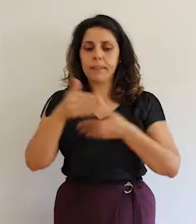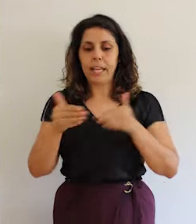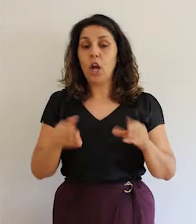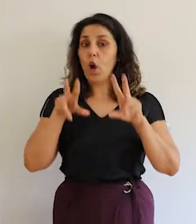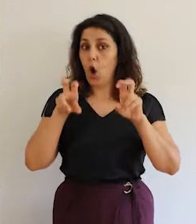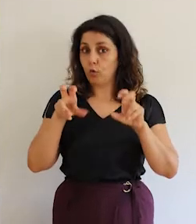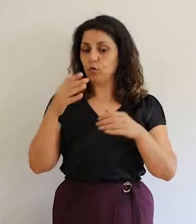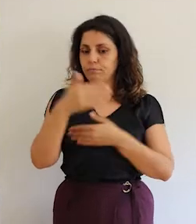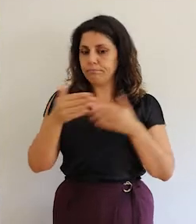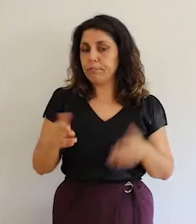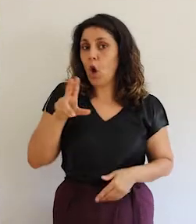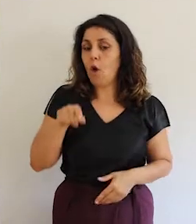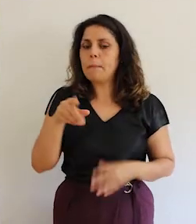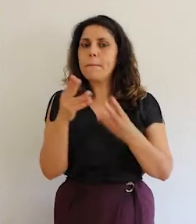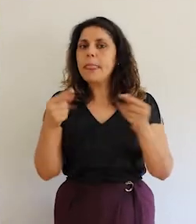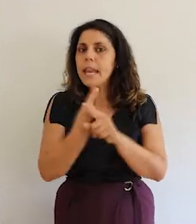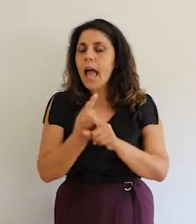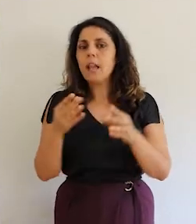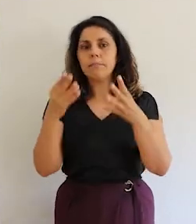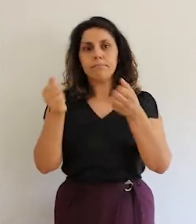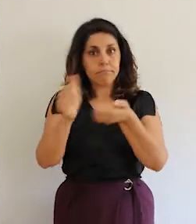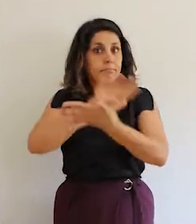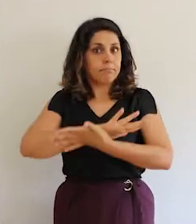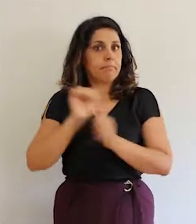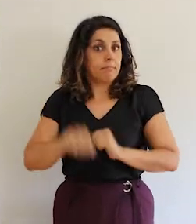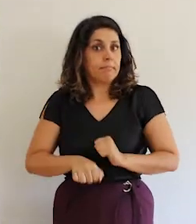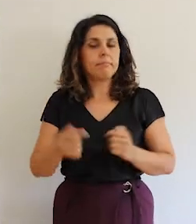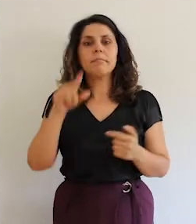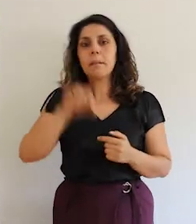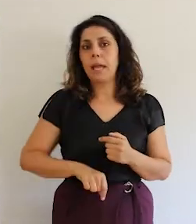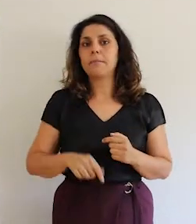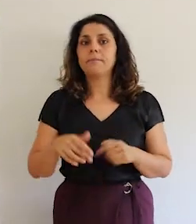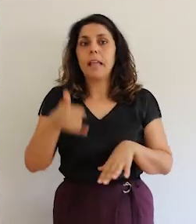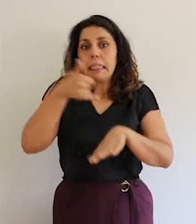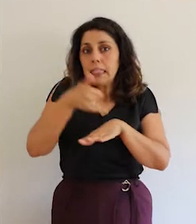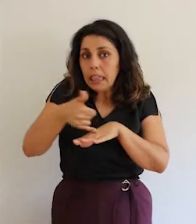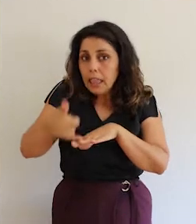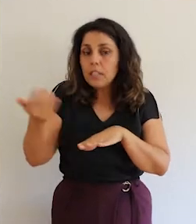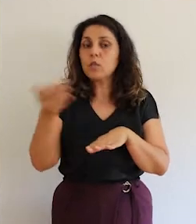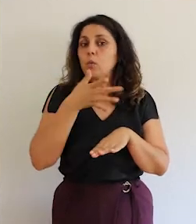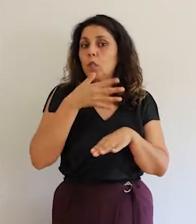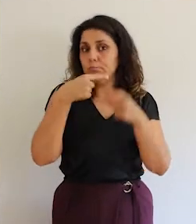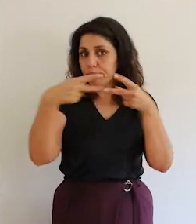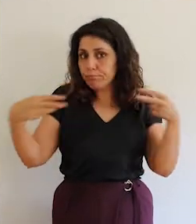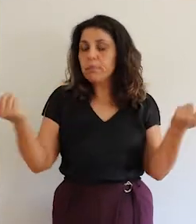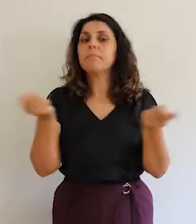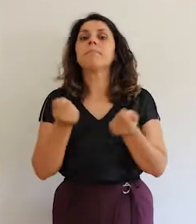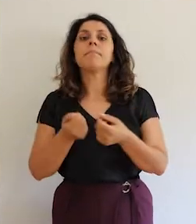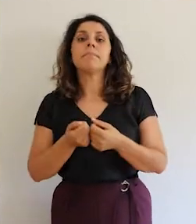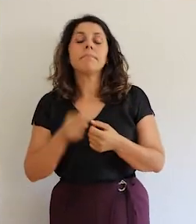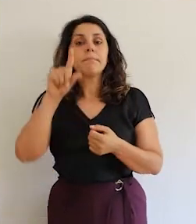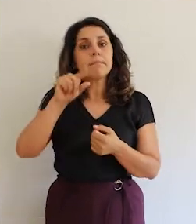ovos, como veem, ela já é material reciclável. Vamos precisar de tintas para